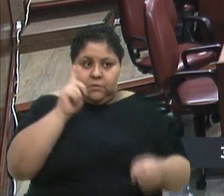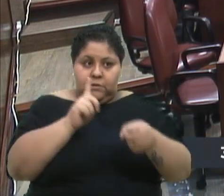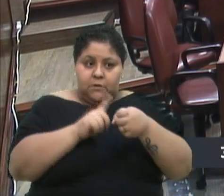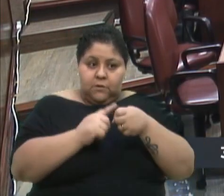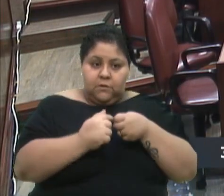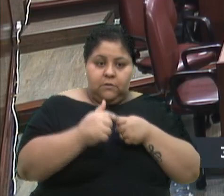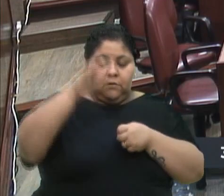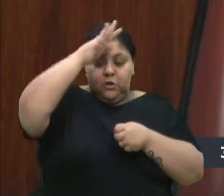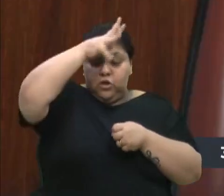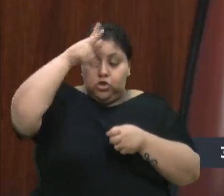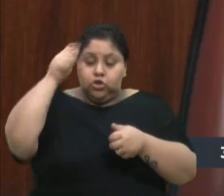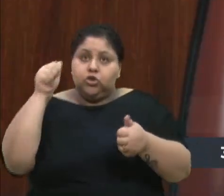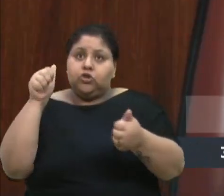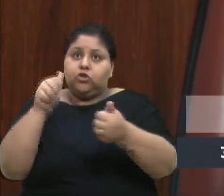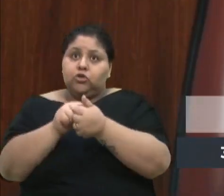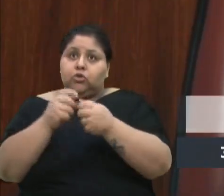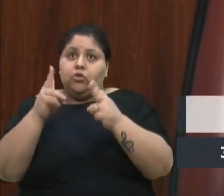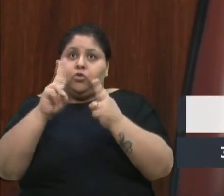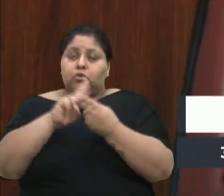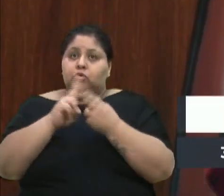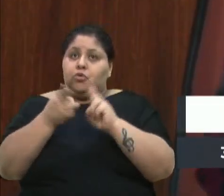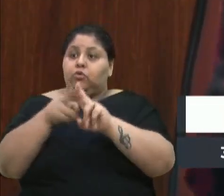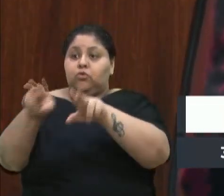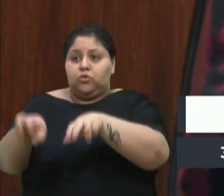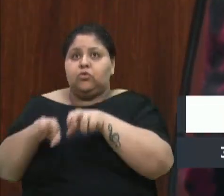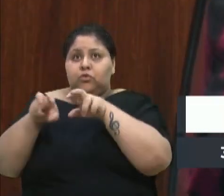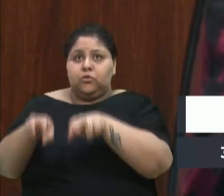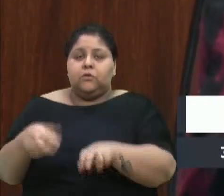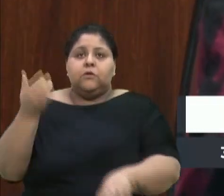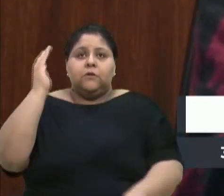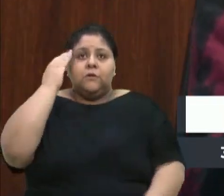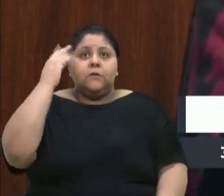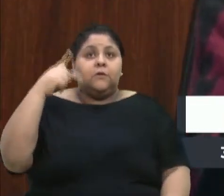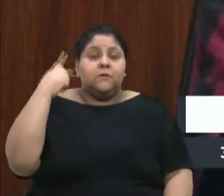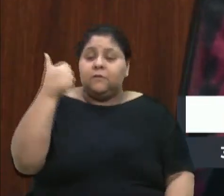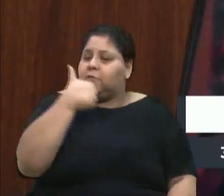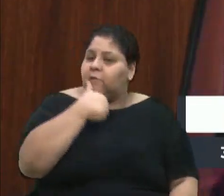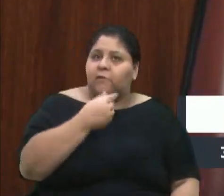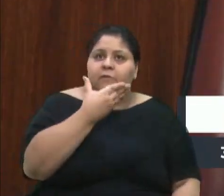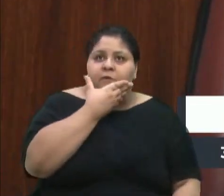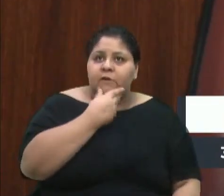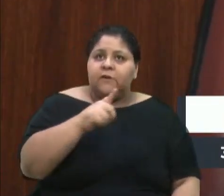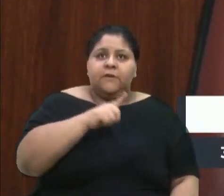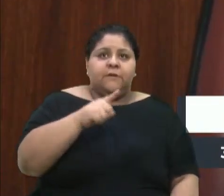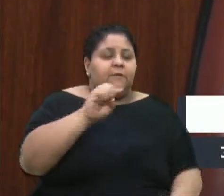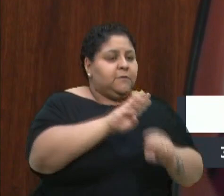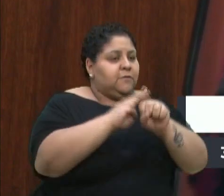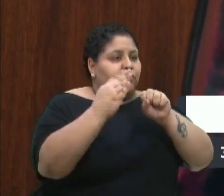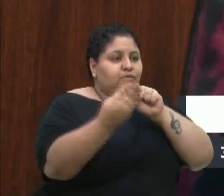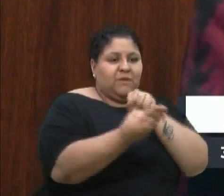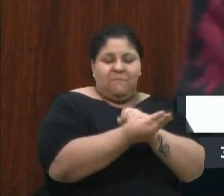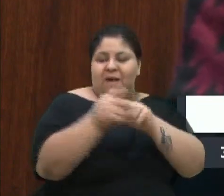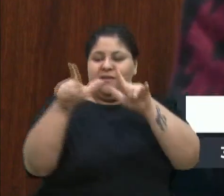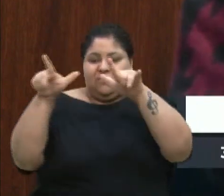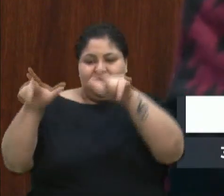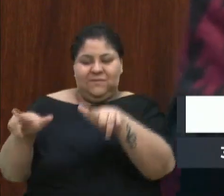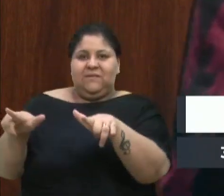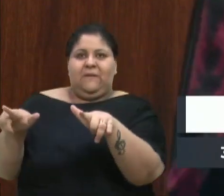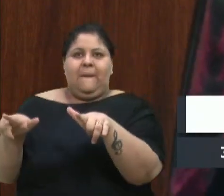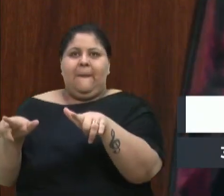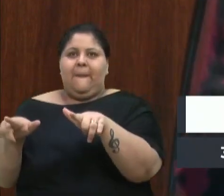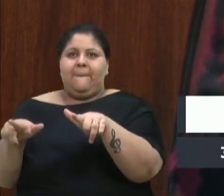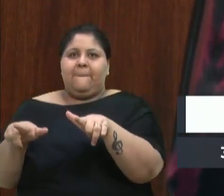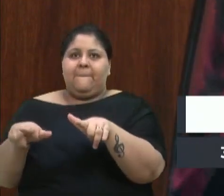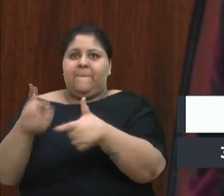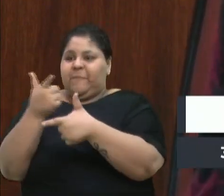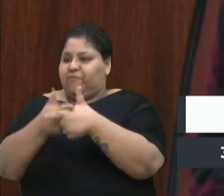Caxias junto, urbano e rural. E eu entendo que um vereador e uma vereadora aqui não tem bairro, não tem setor, não tem